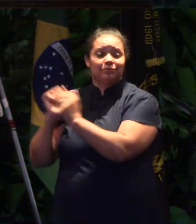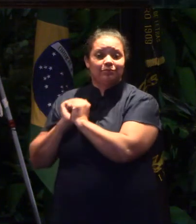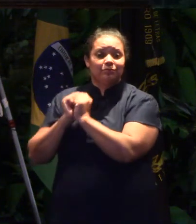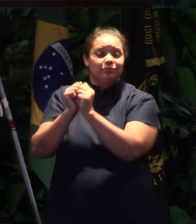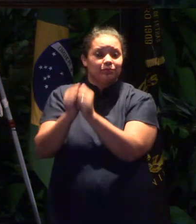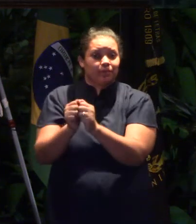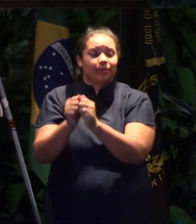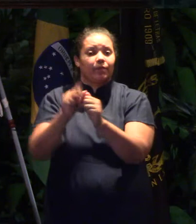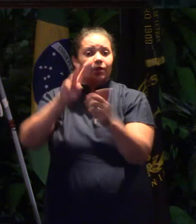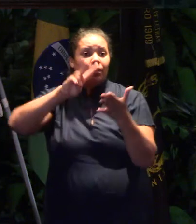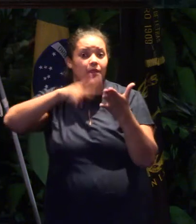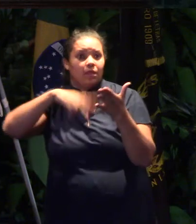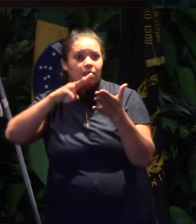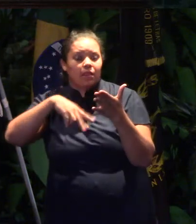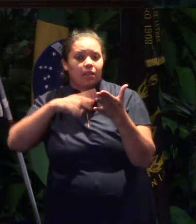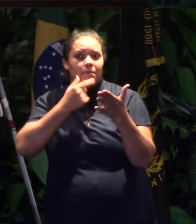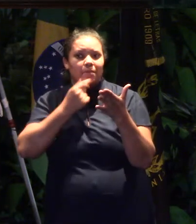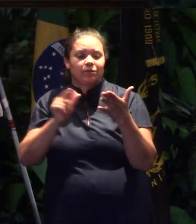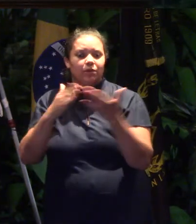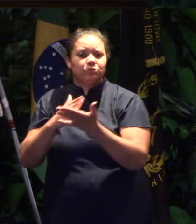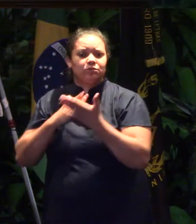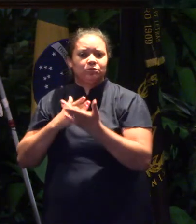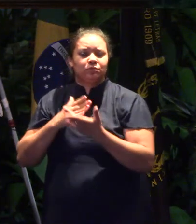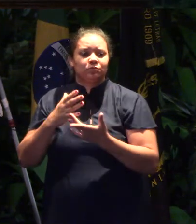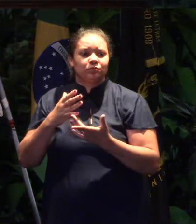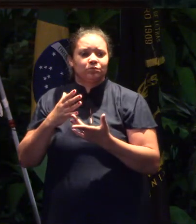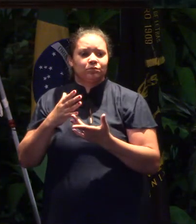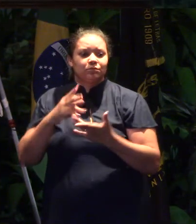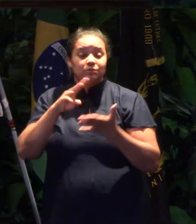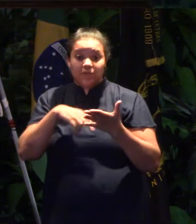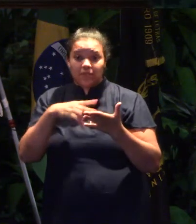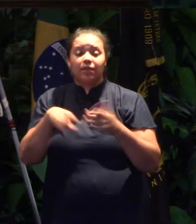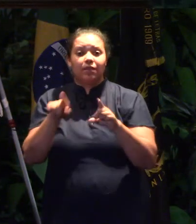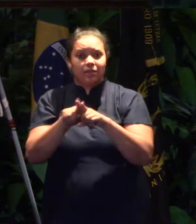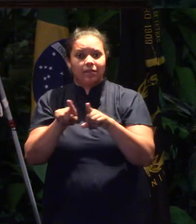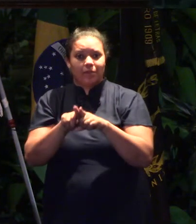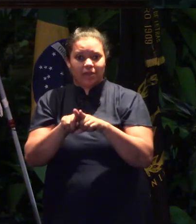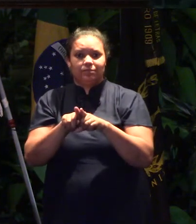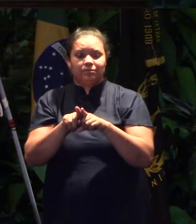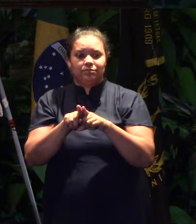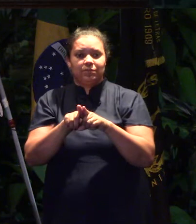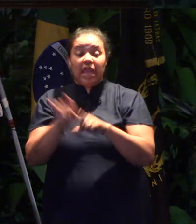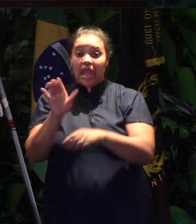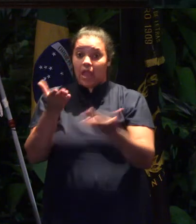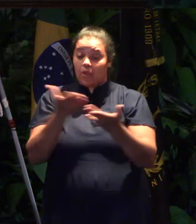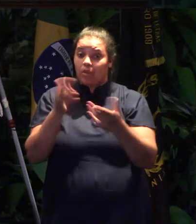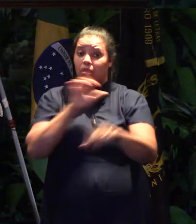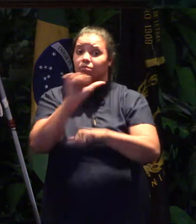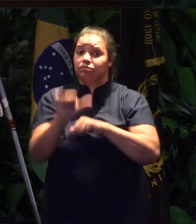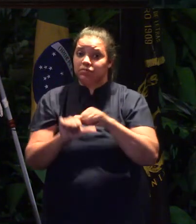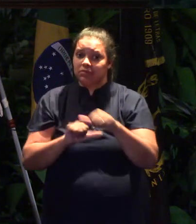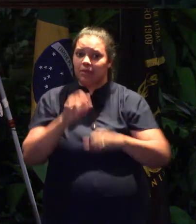ledores todos foram entregas suas também, os outros sentidos todos foram entregas. Então, eu estou falando dessa cultura digital. Será que essa cultura digital, por